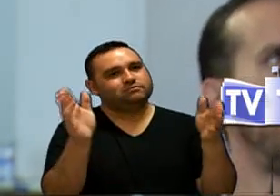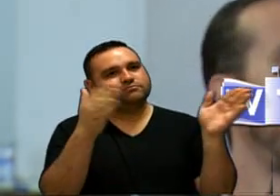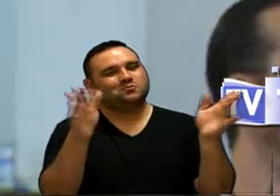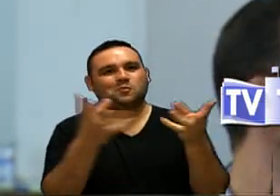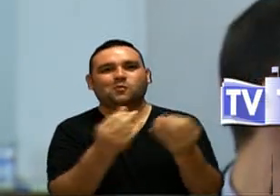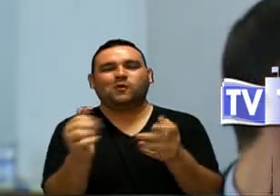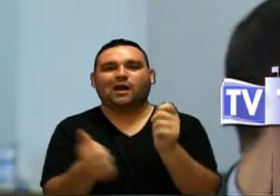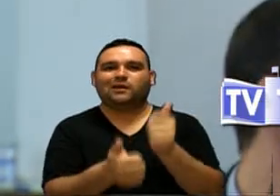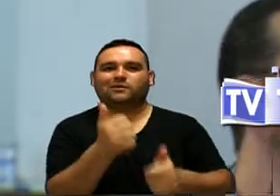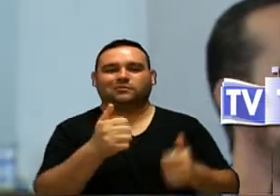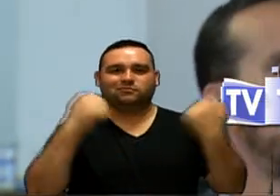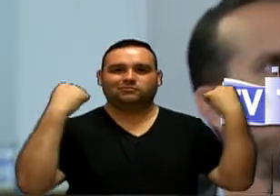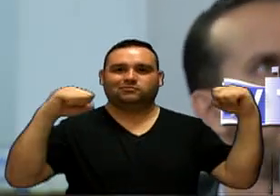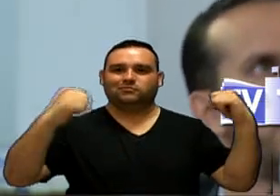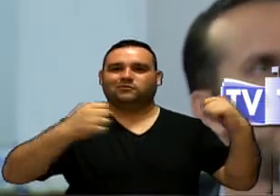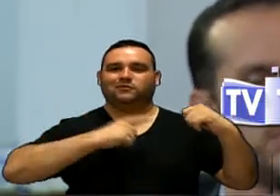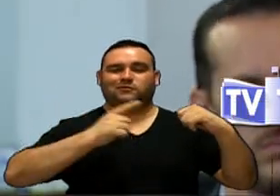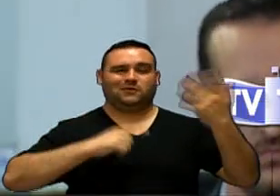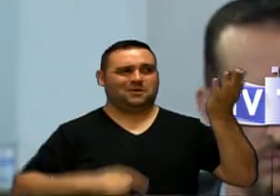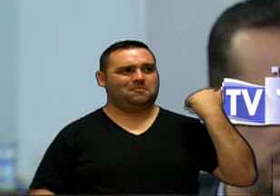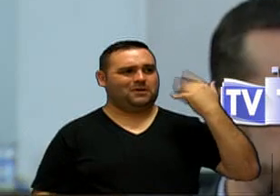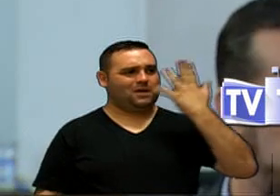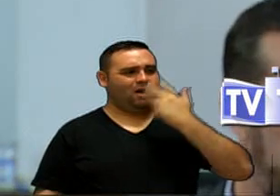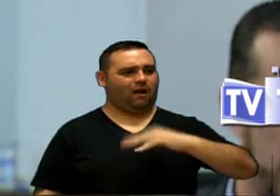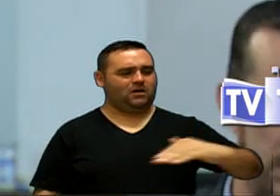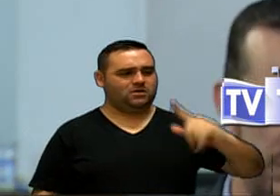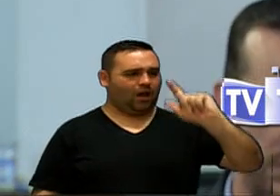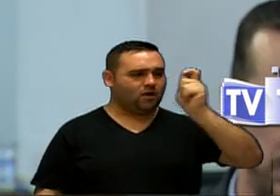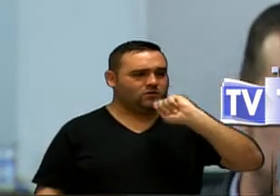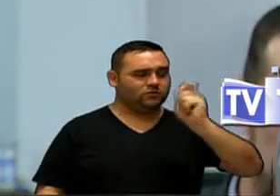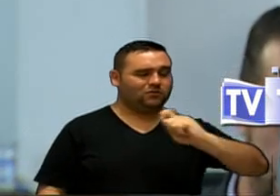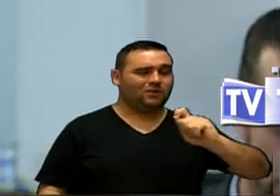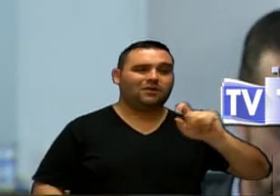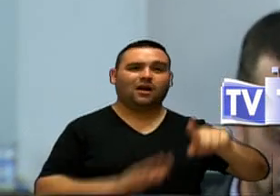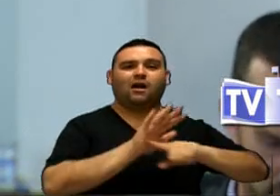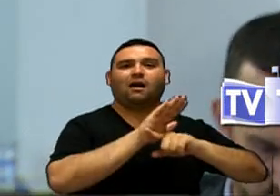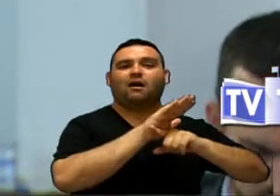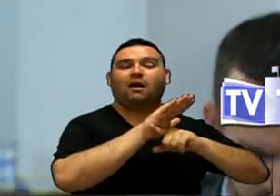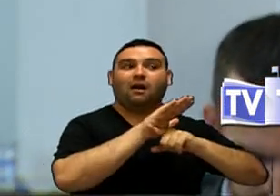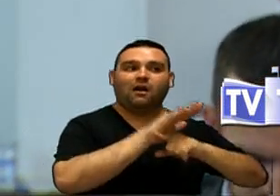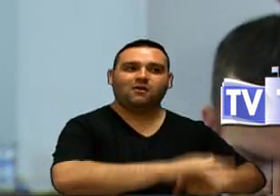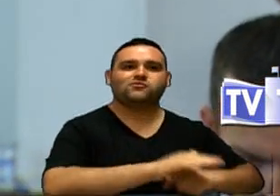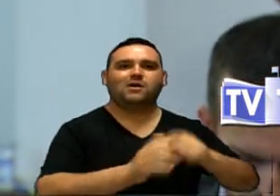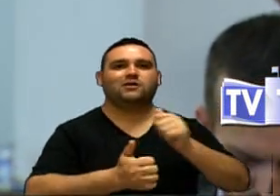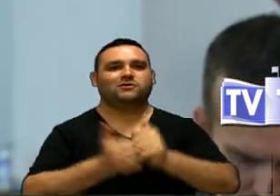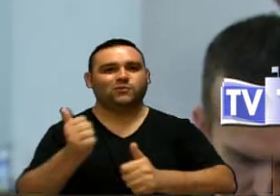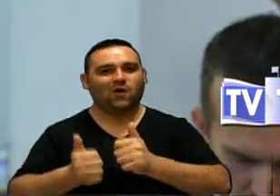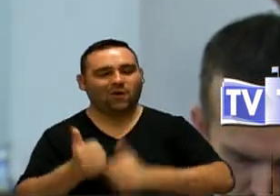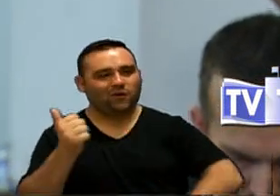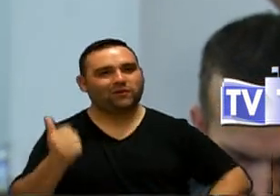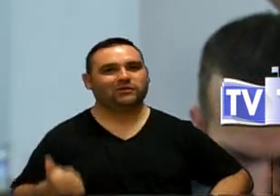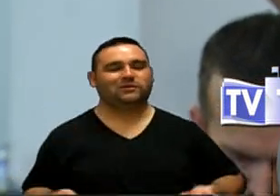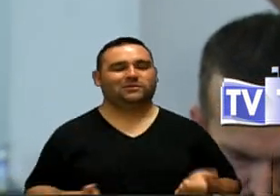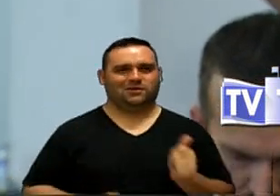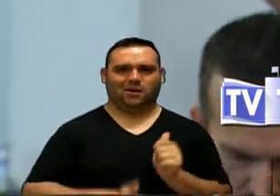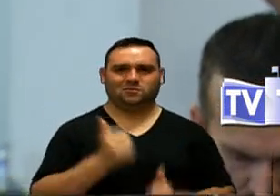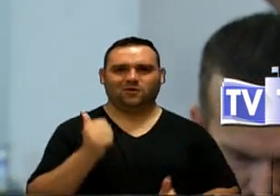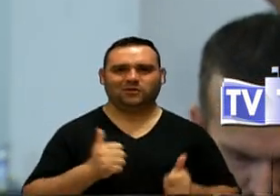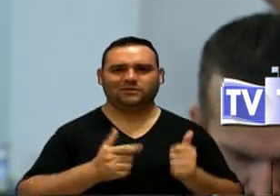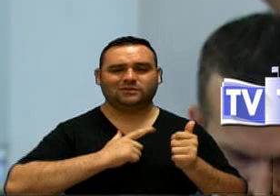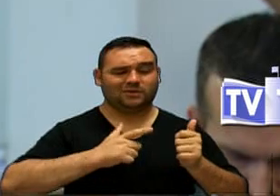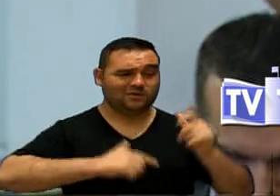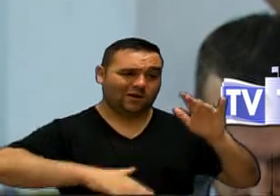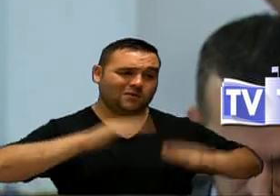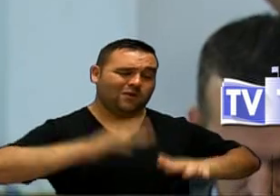muitos atletas que foram resgatados das drogas, de uma vida completamente atrapalhada, através do esporte. Talvez seja a